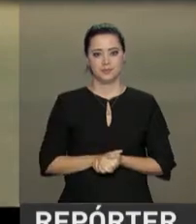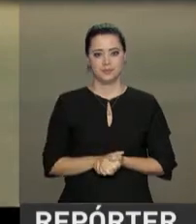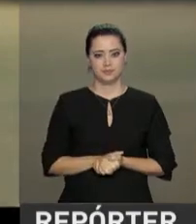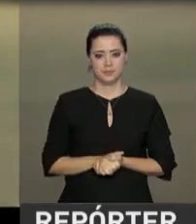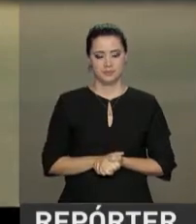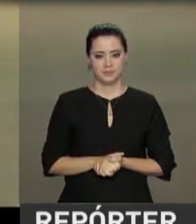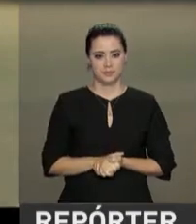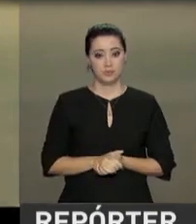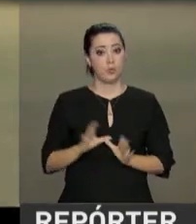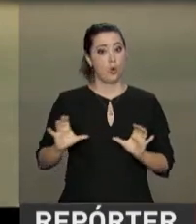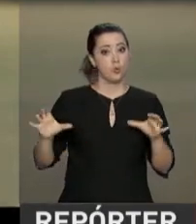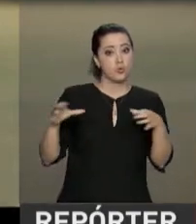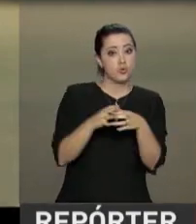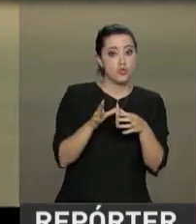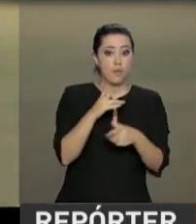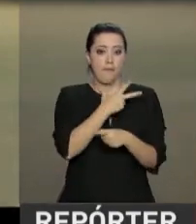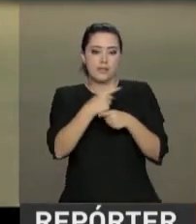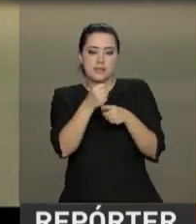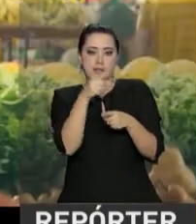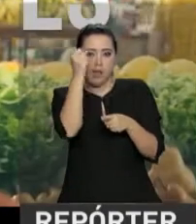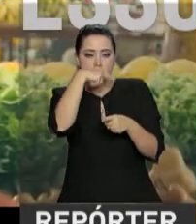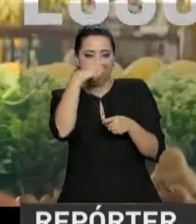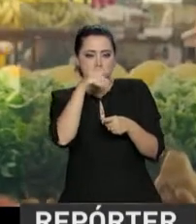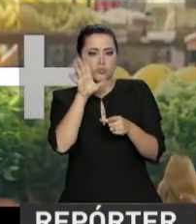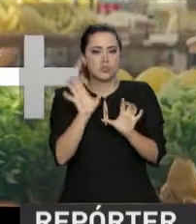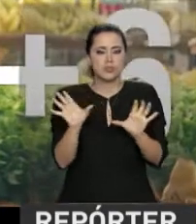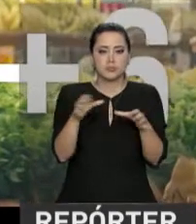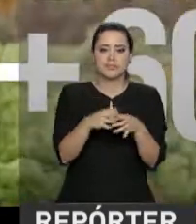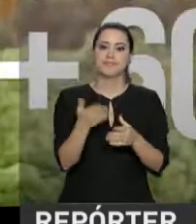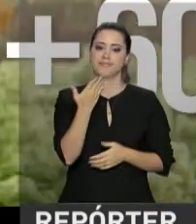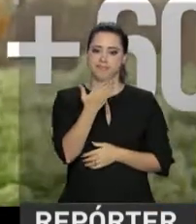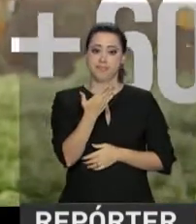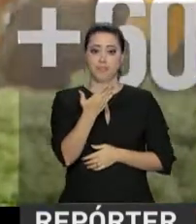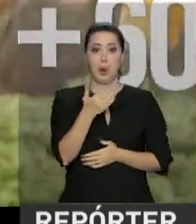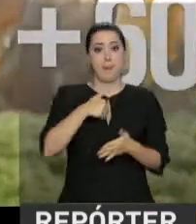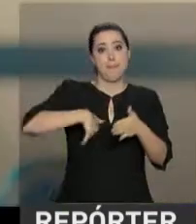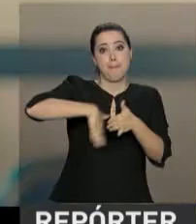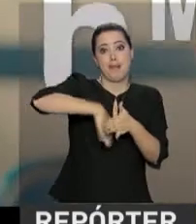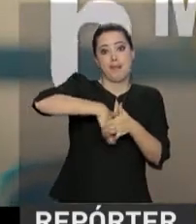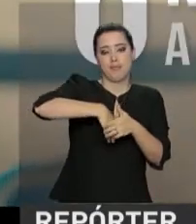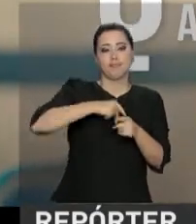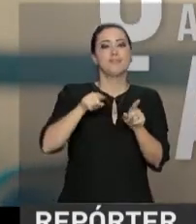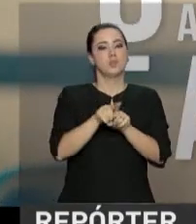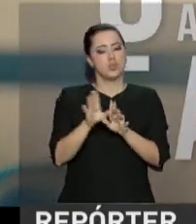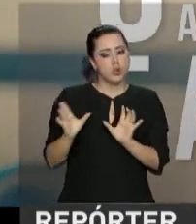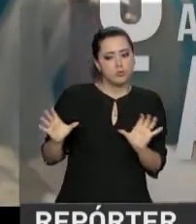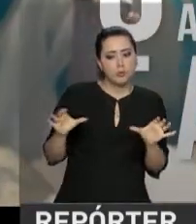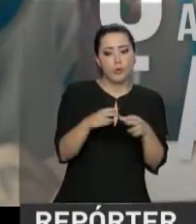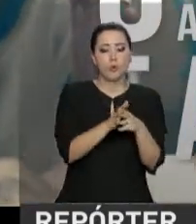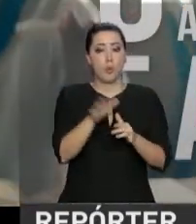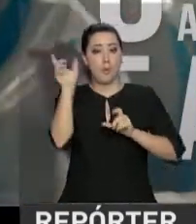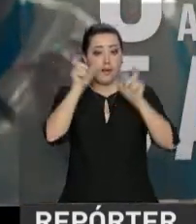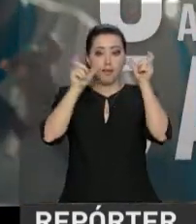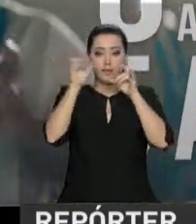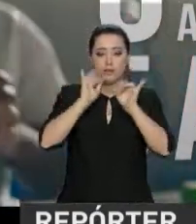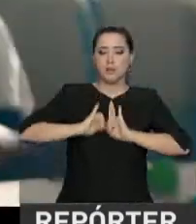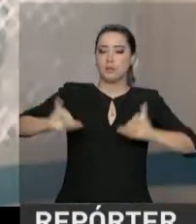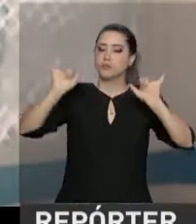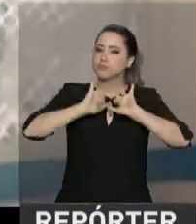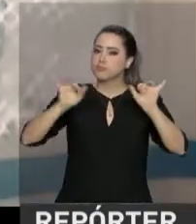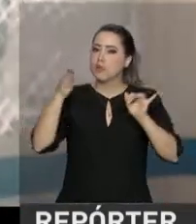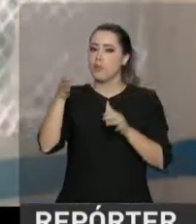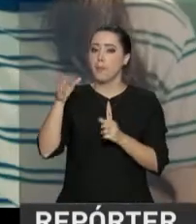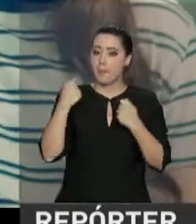o time que vencer a gripe já está escalado o rei pelé entrou em campo para alertar sobre a importância da vacinação contra a